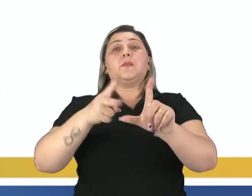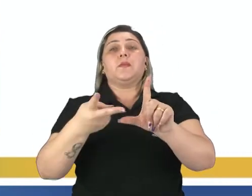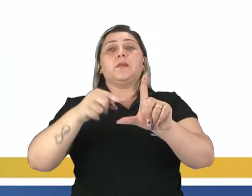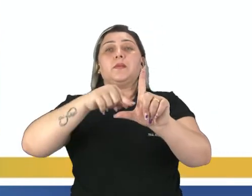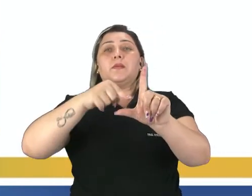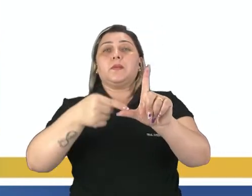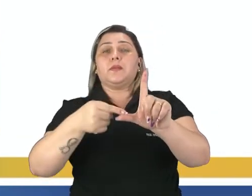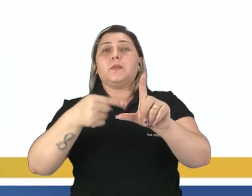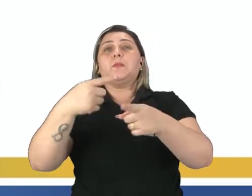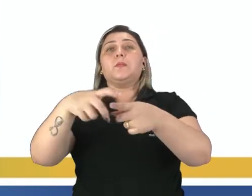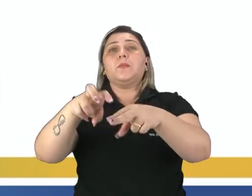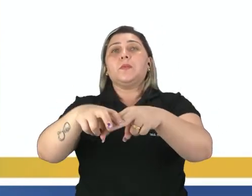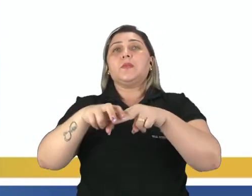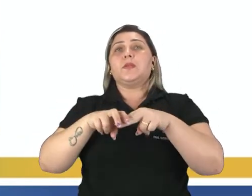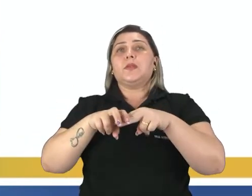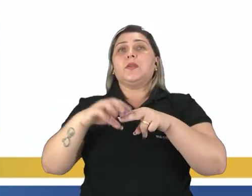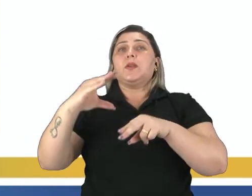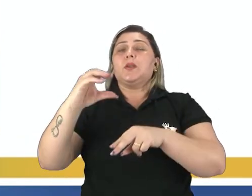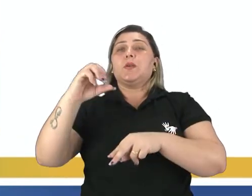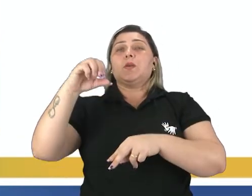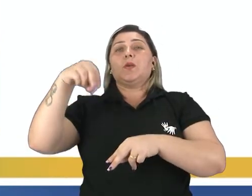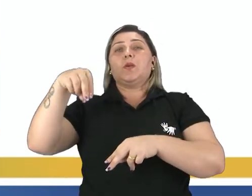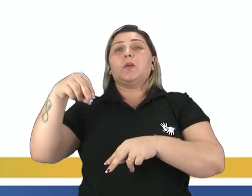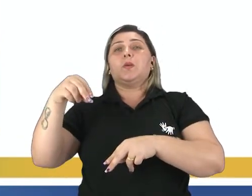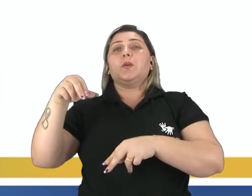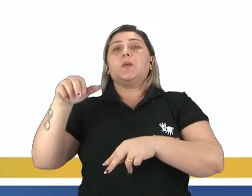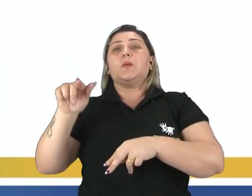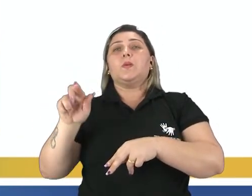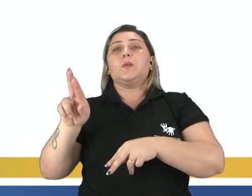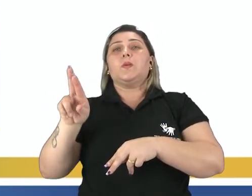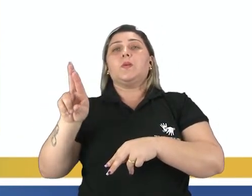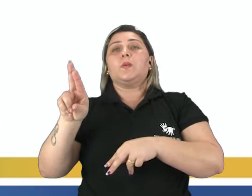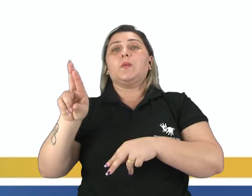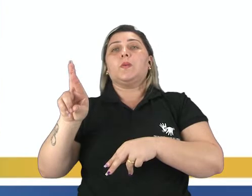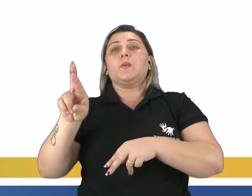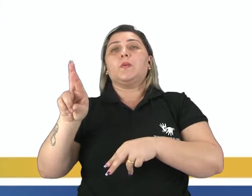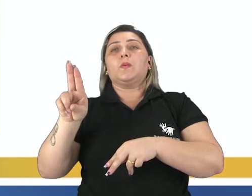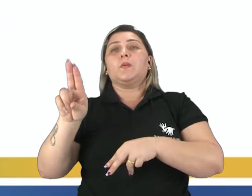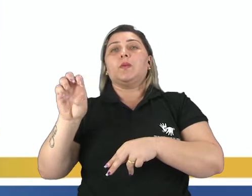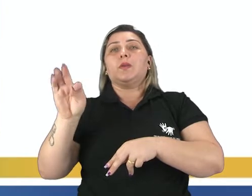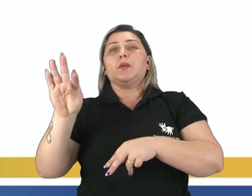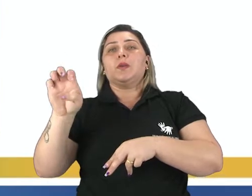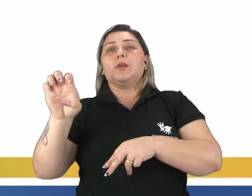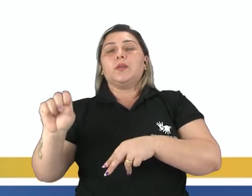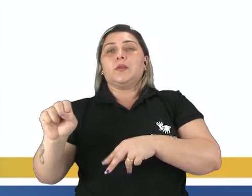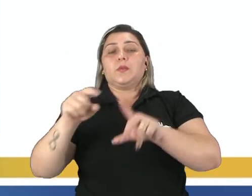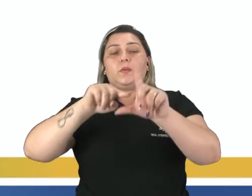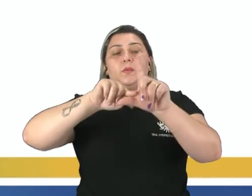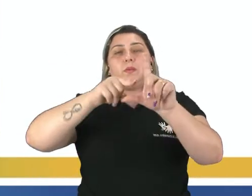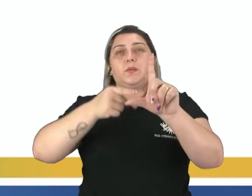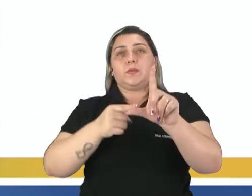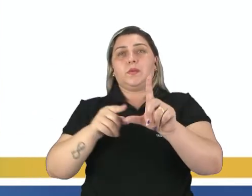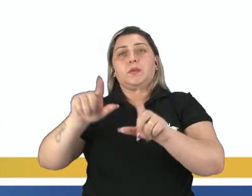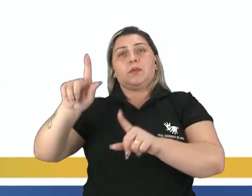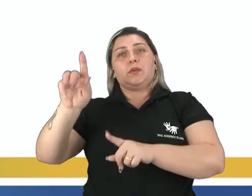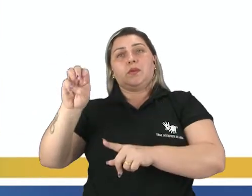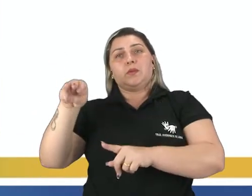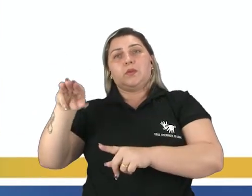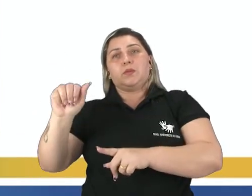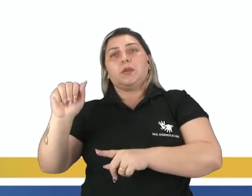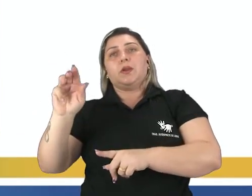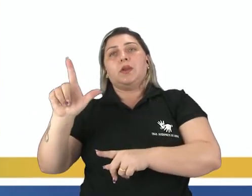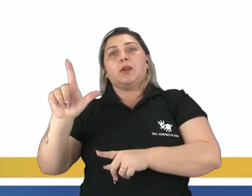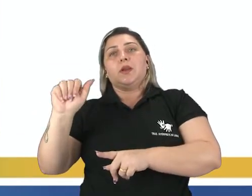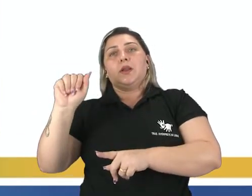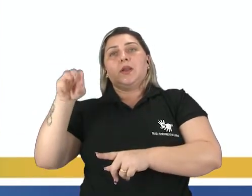né? Então, portanto, eles são chamados de congruentes. Então, além disso, os ângulos gama e